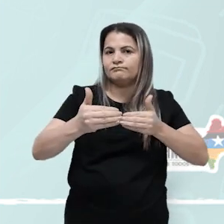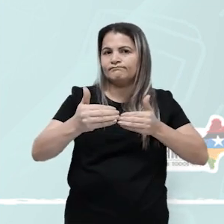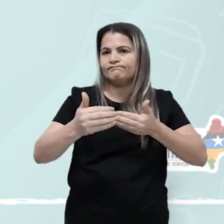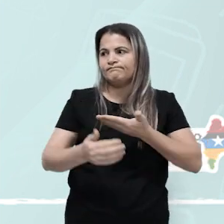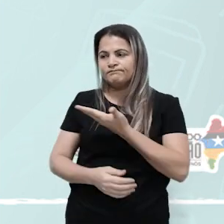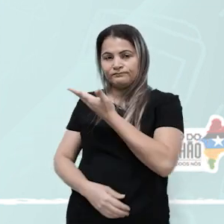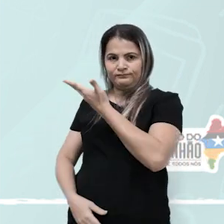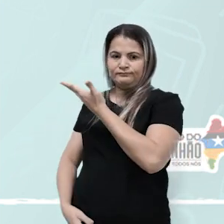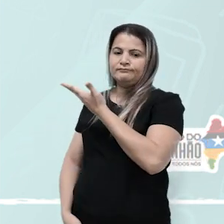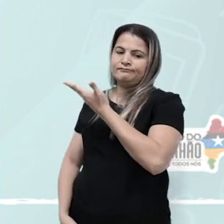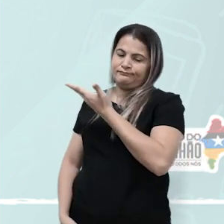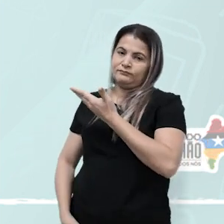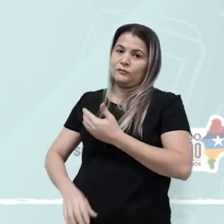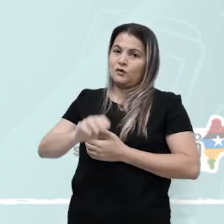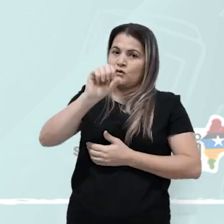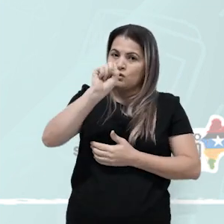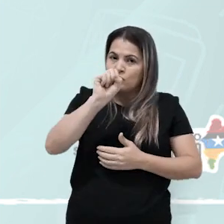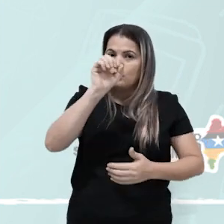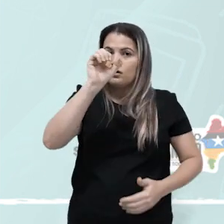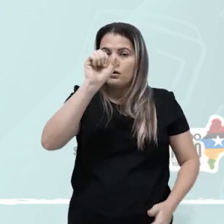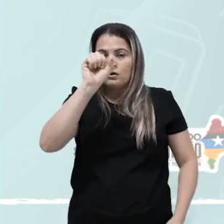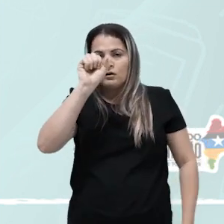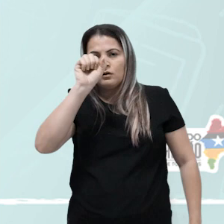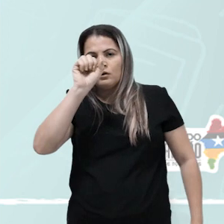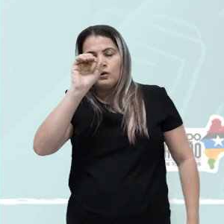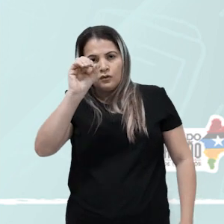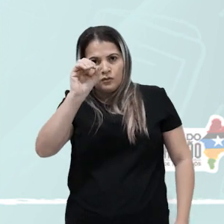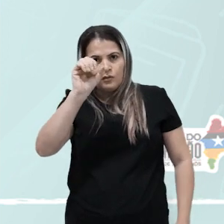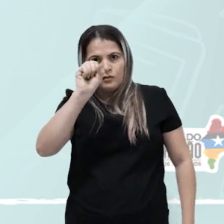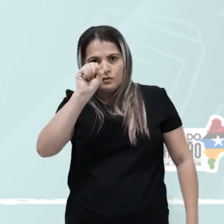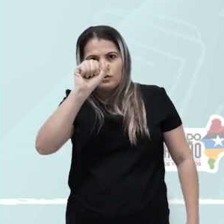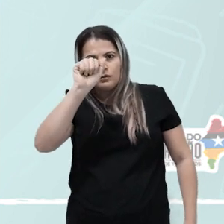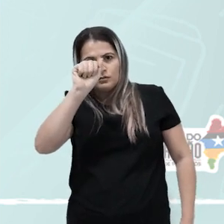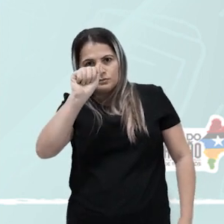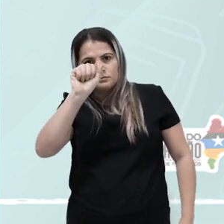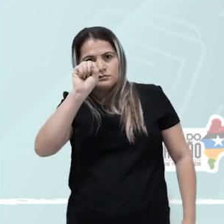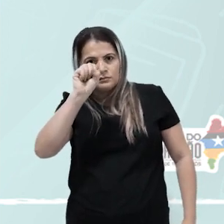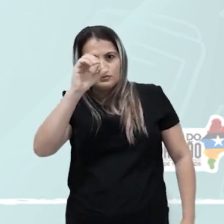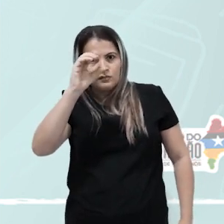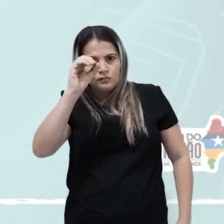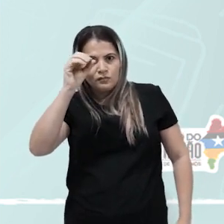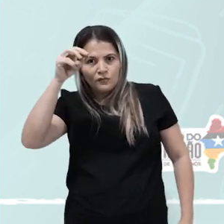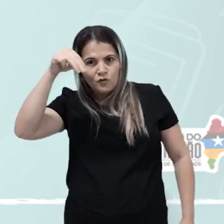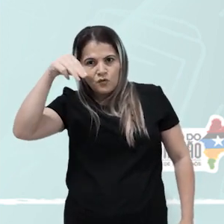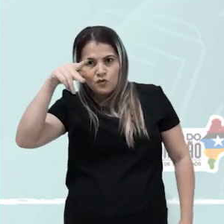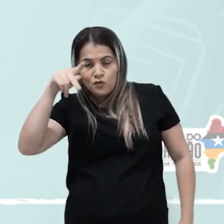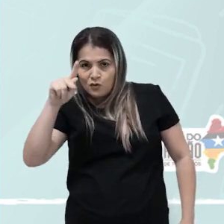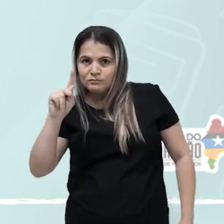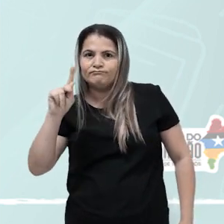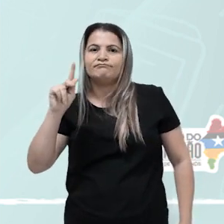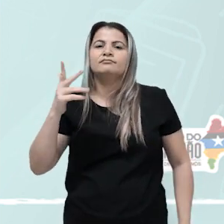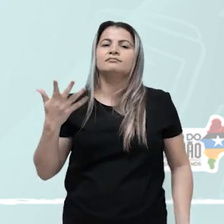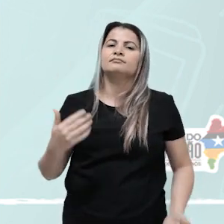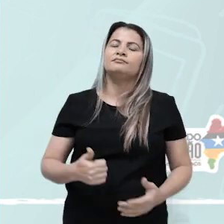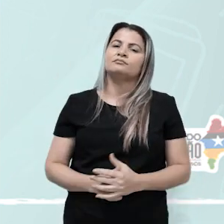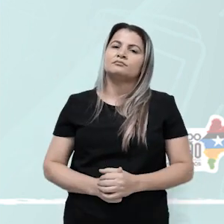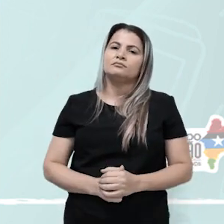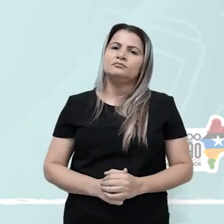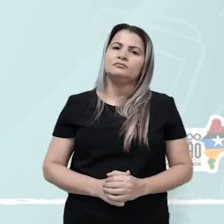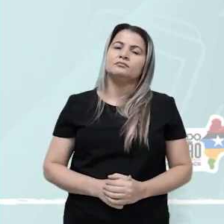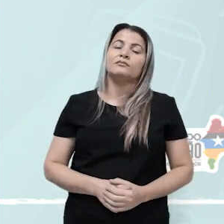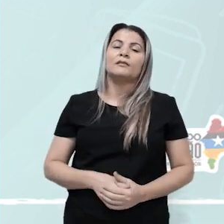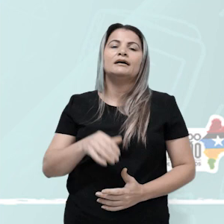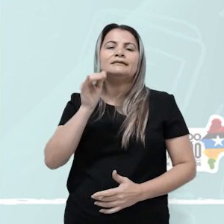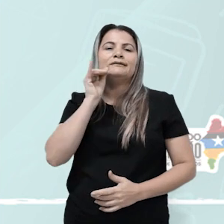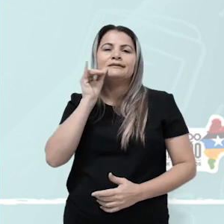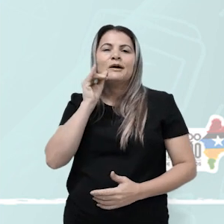tá? OSASCOMP. Tá? Tem Osasco, que é o nome de uma cidade de São Paulo, e você coloca um MP no final. Olha